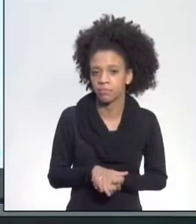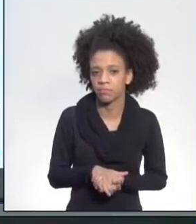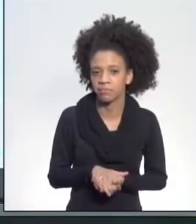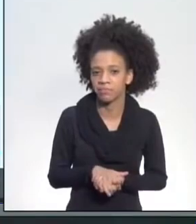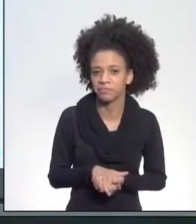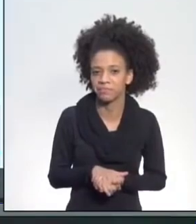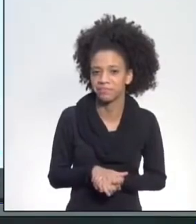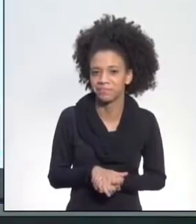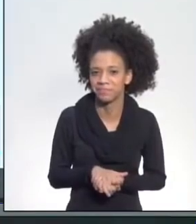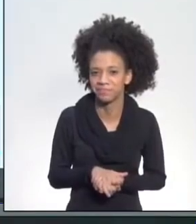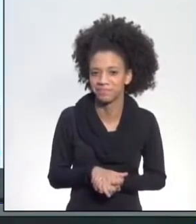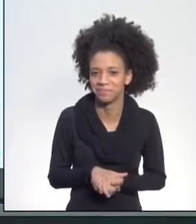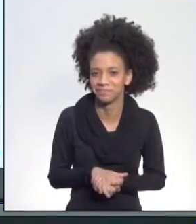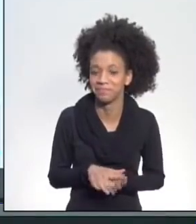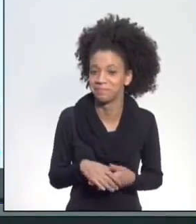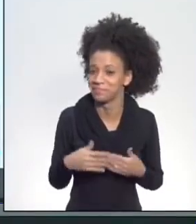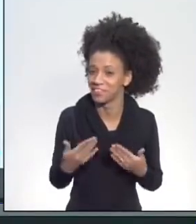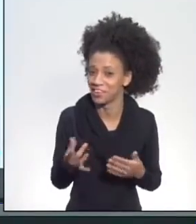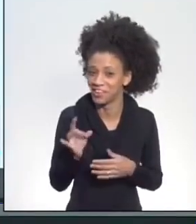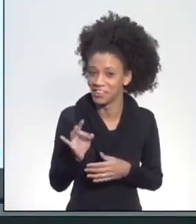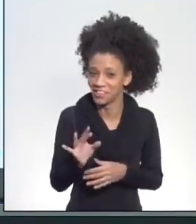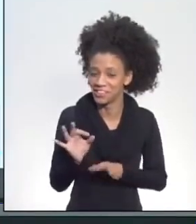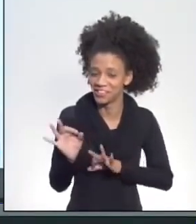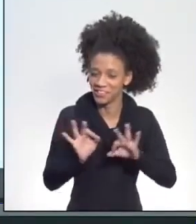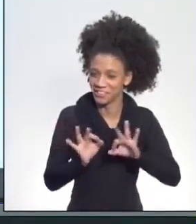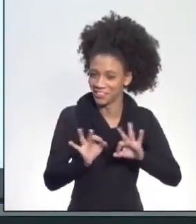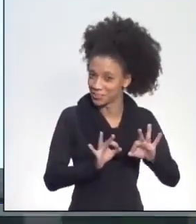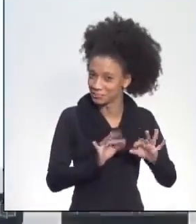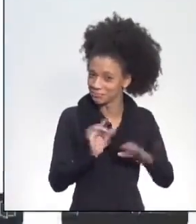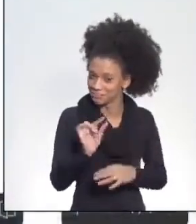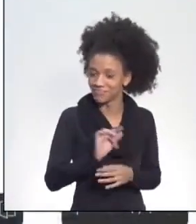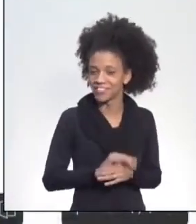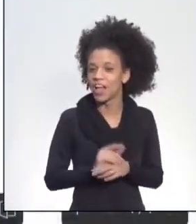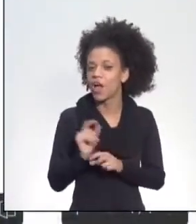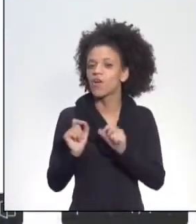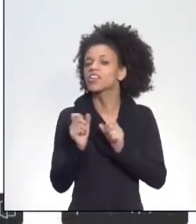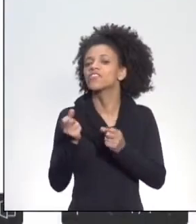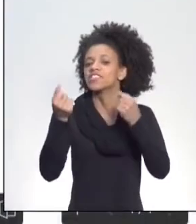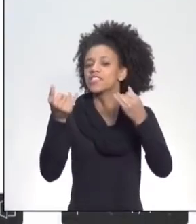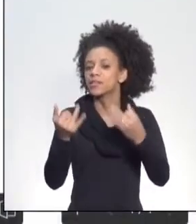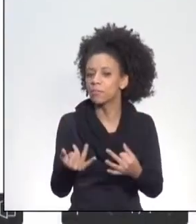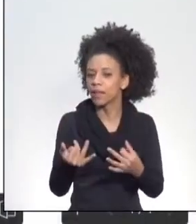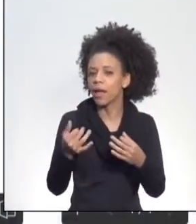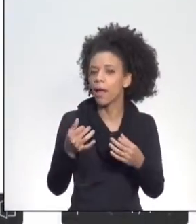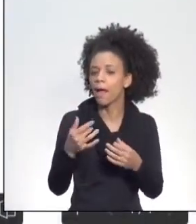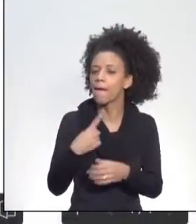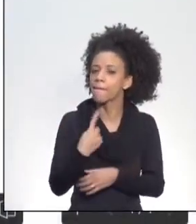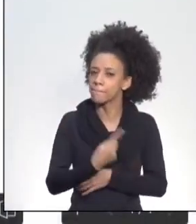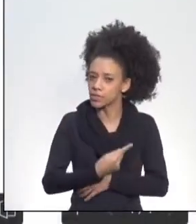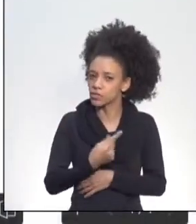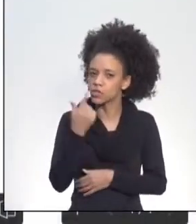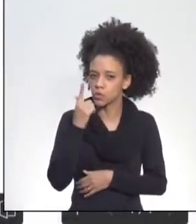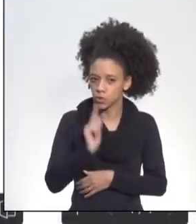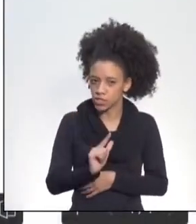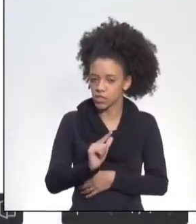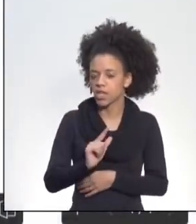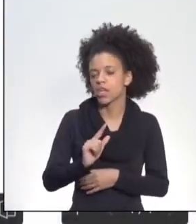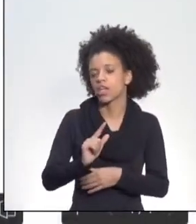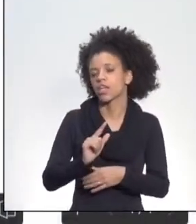Vamos lá, gente, olha só. Eu estou só colocando aqui um pouquinho, né, do que vocês comentaram para a gente poder, então, dar a devolutiva para vocês,